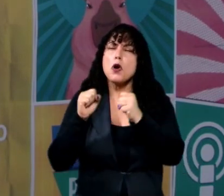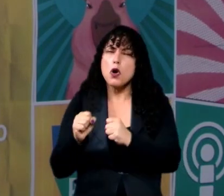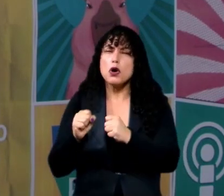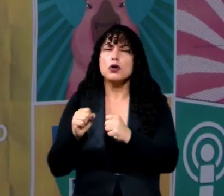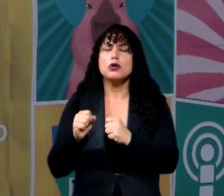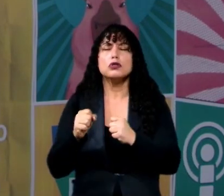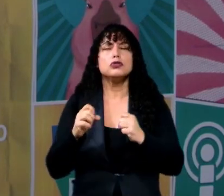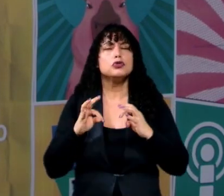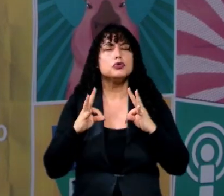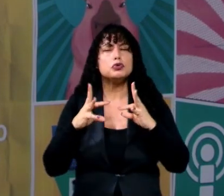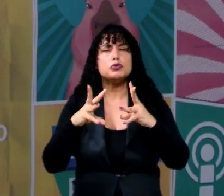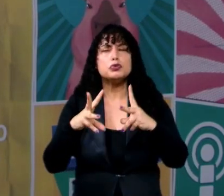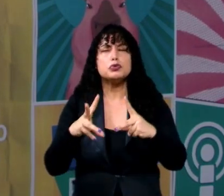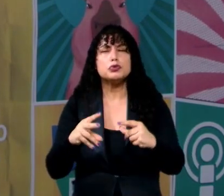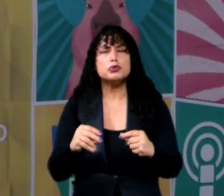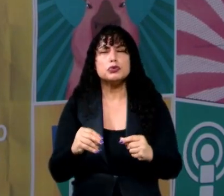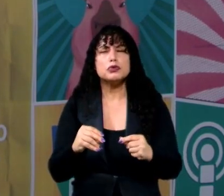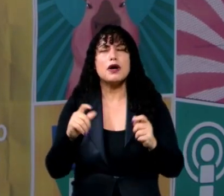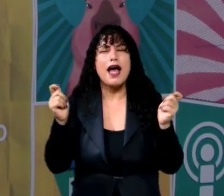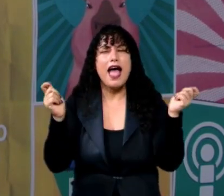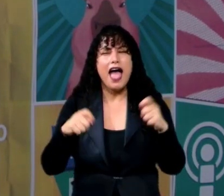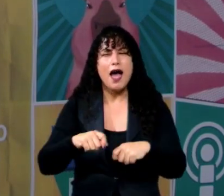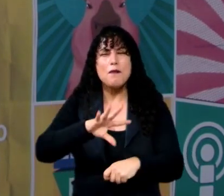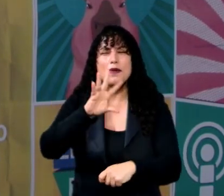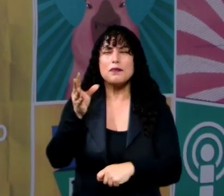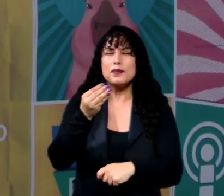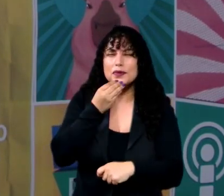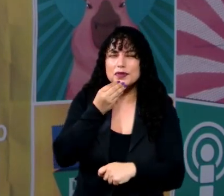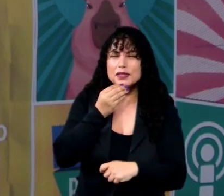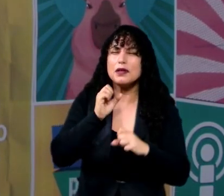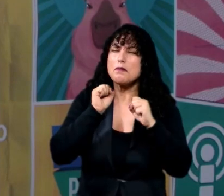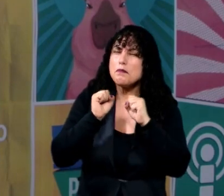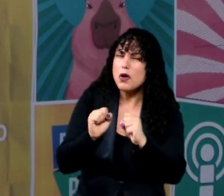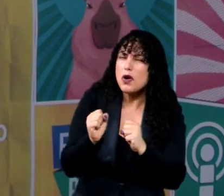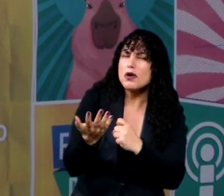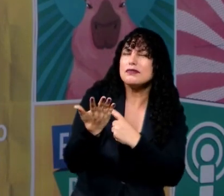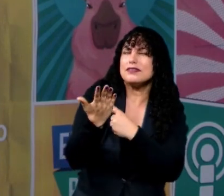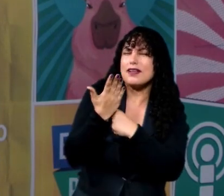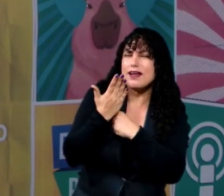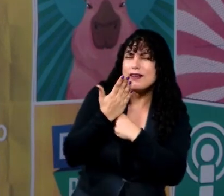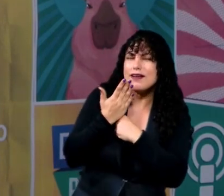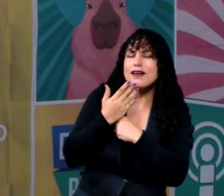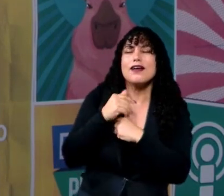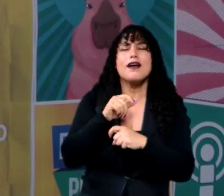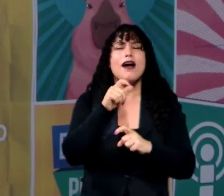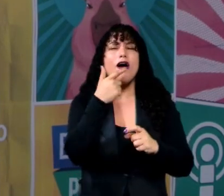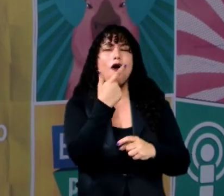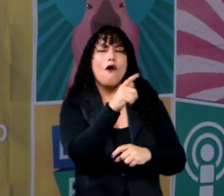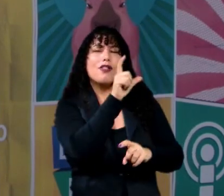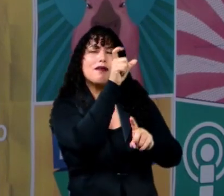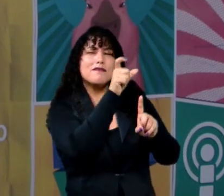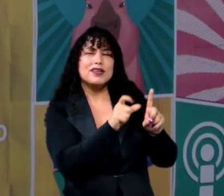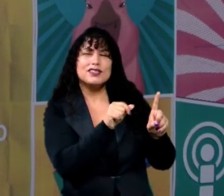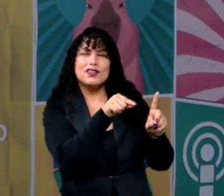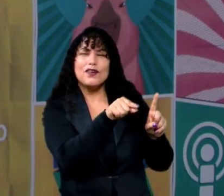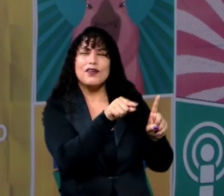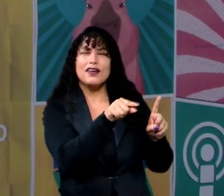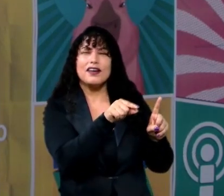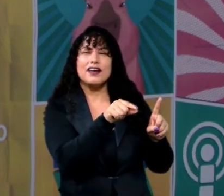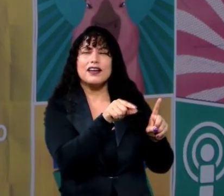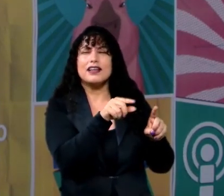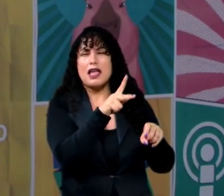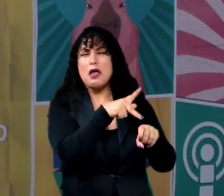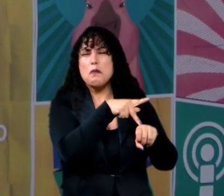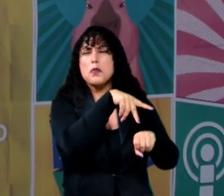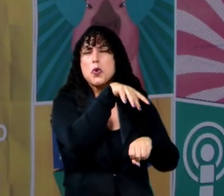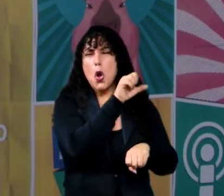Porque tudo é uma possibilidade. Você pode se beneficiar da mesma forma que uma pessoa que é um